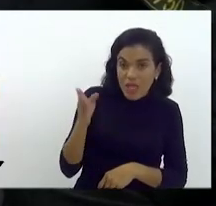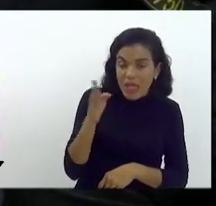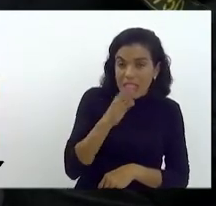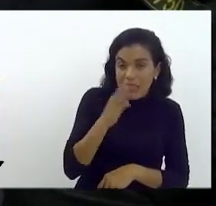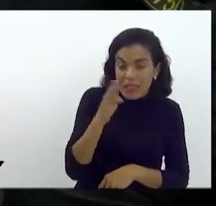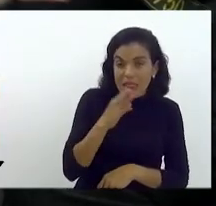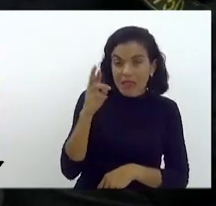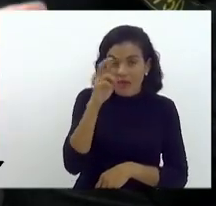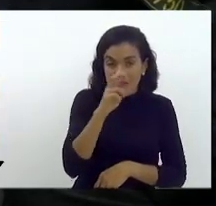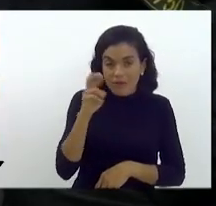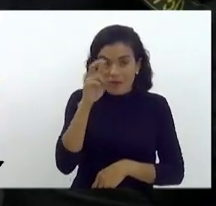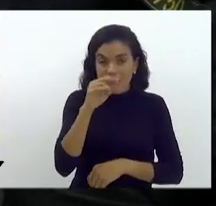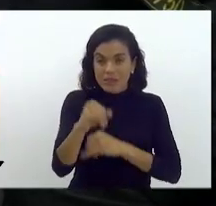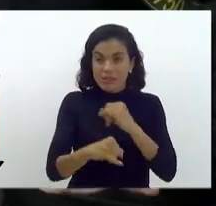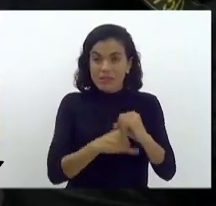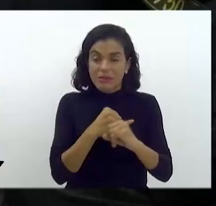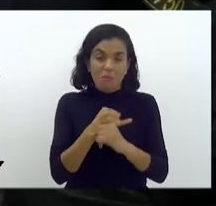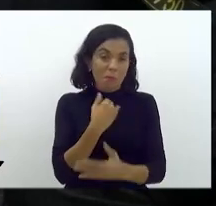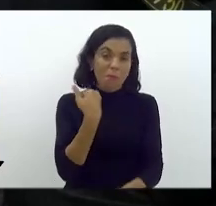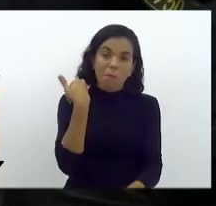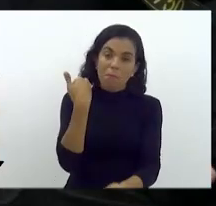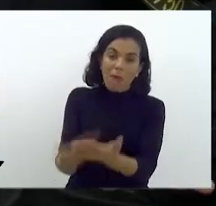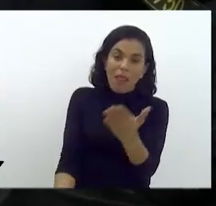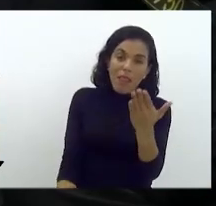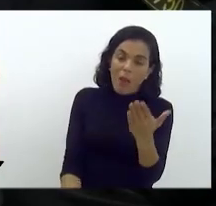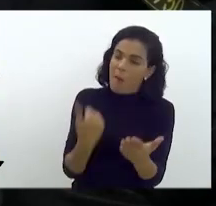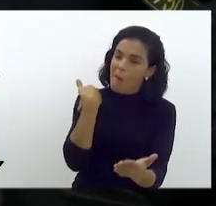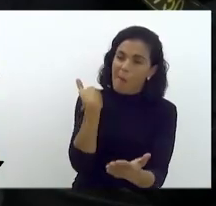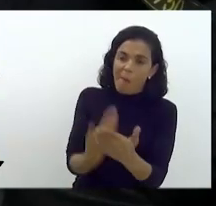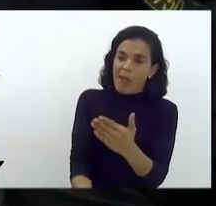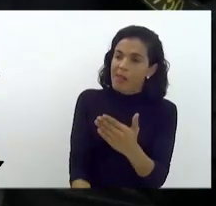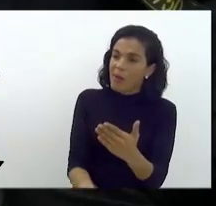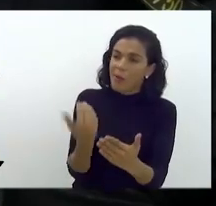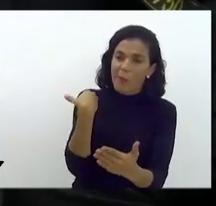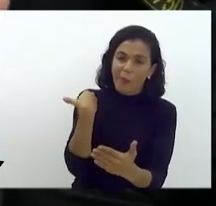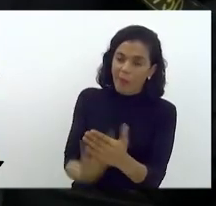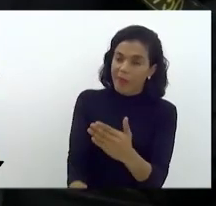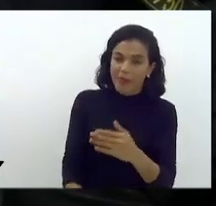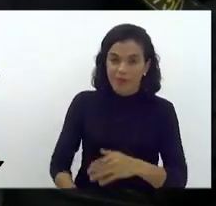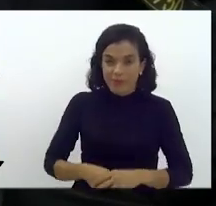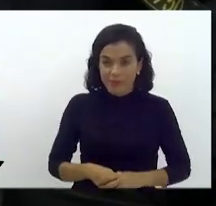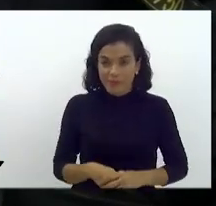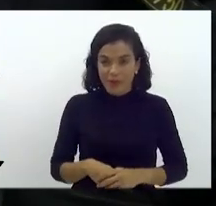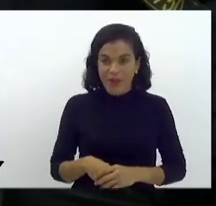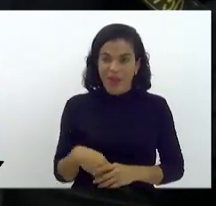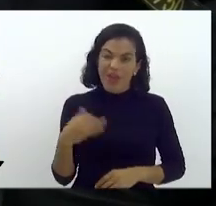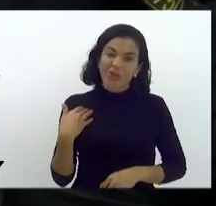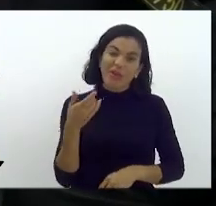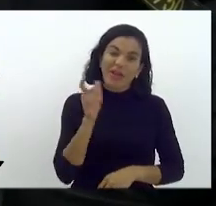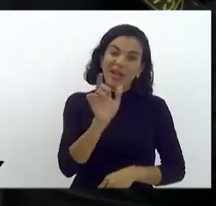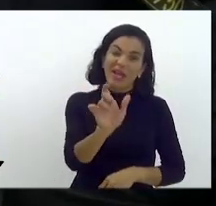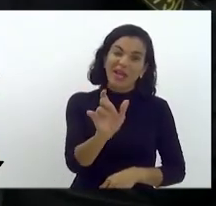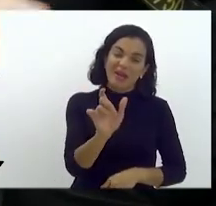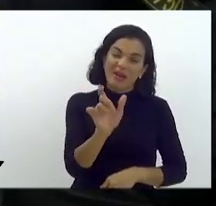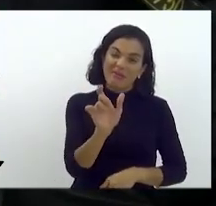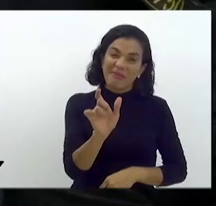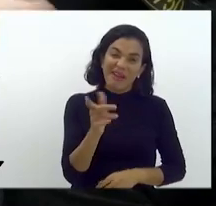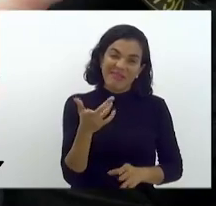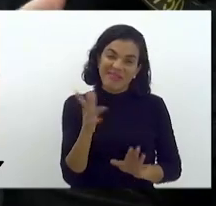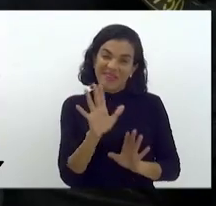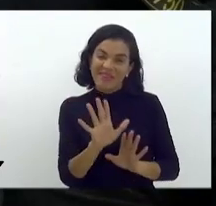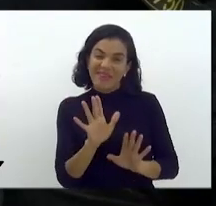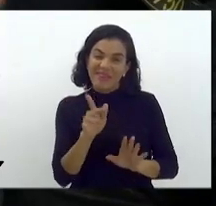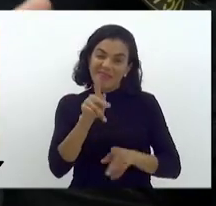desculpa o tempo que se usa é perdeu então não queria fazer pergunta não só queria fazer